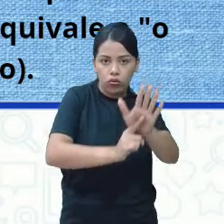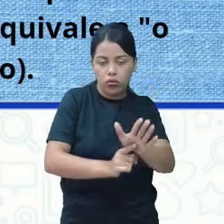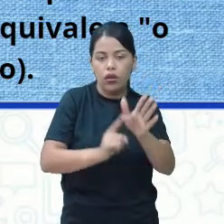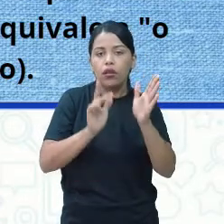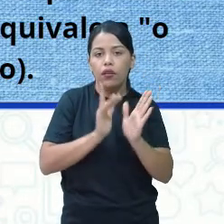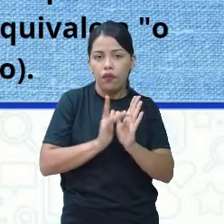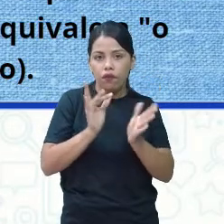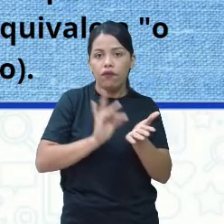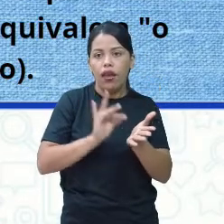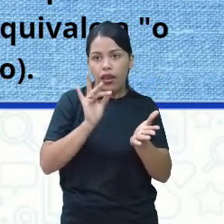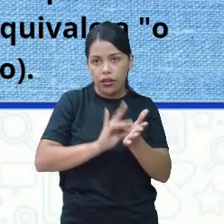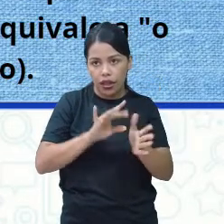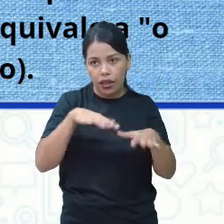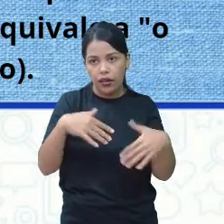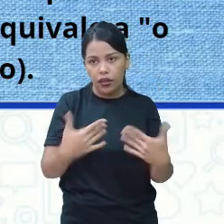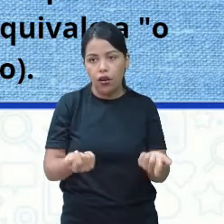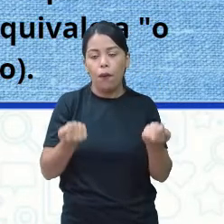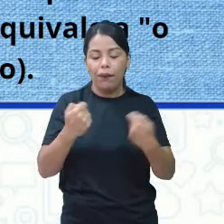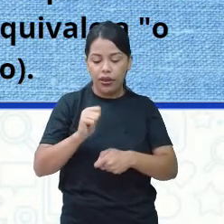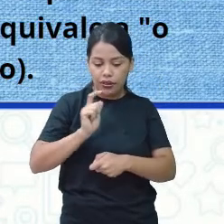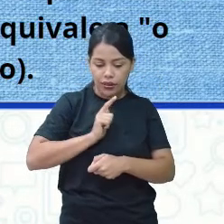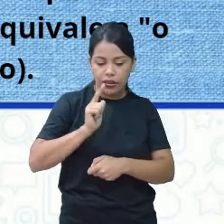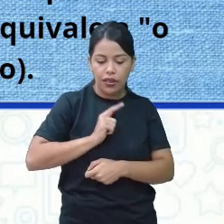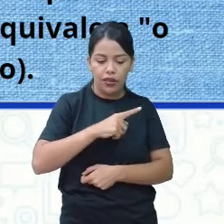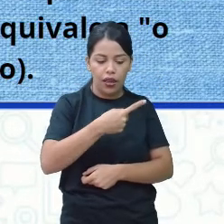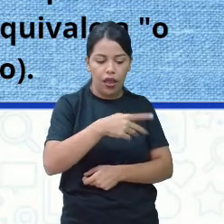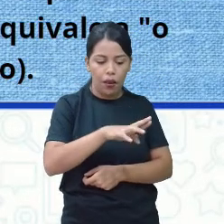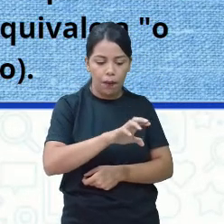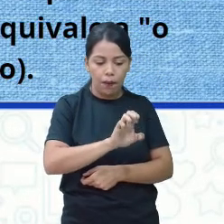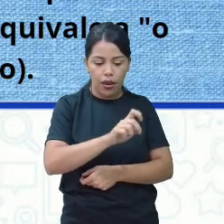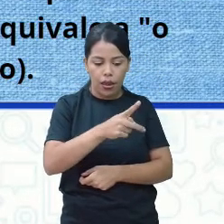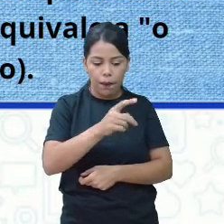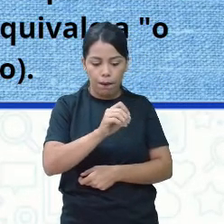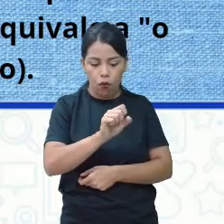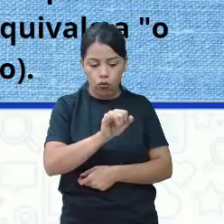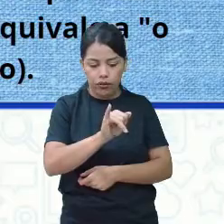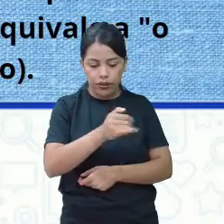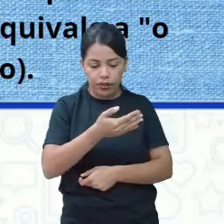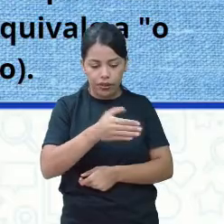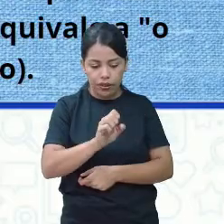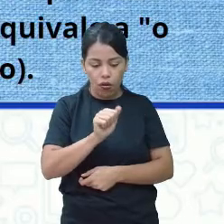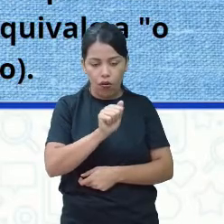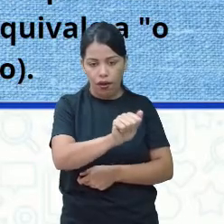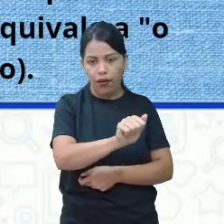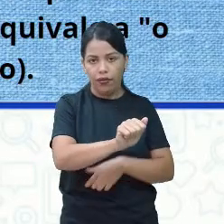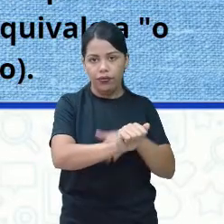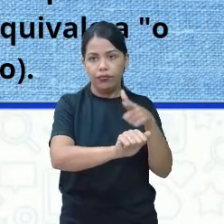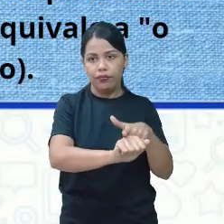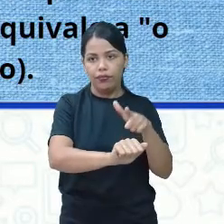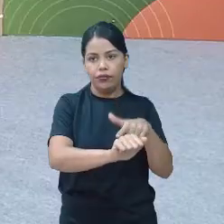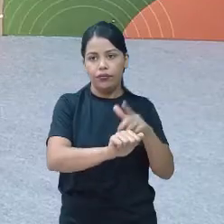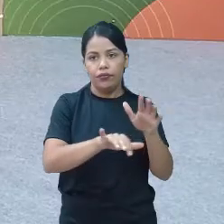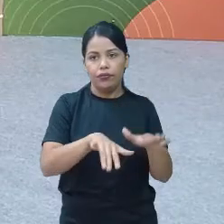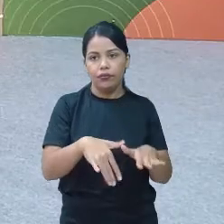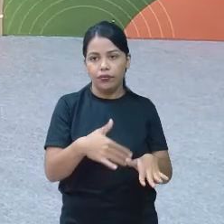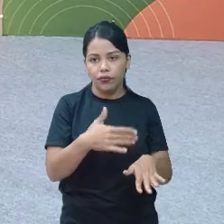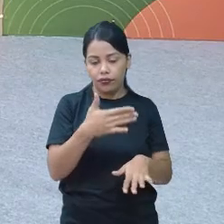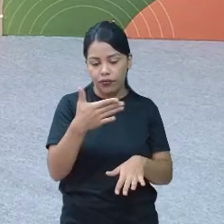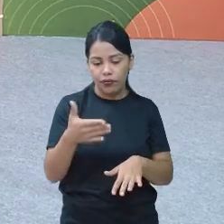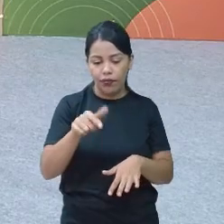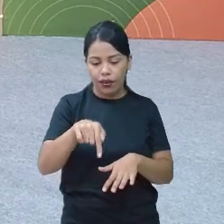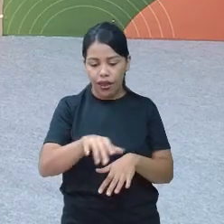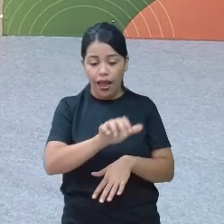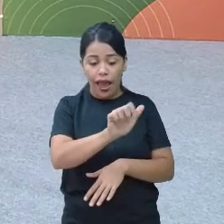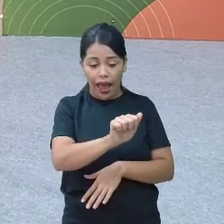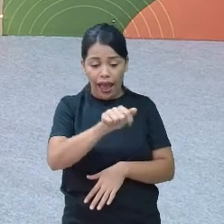vem antecedido de preposição, que é o a, tá certo? Então, aqui a gente tem a senhora, que é o termo a quem